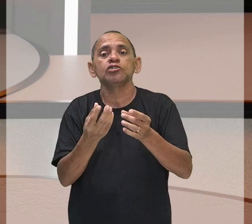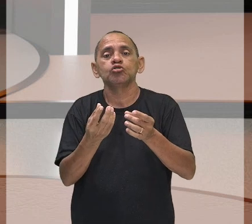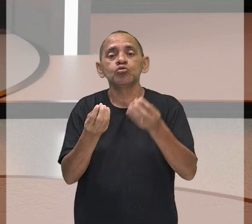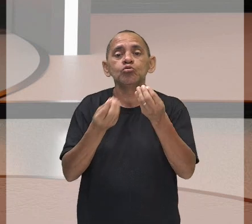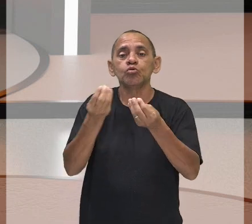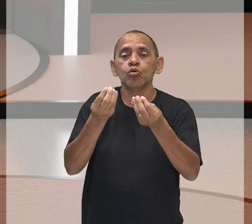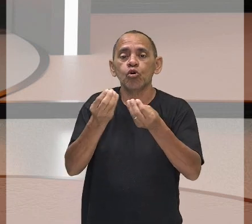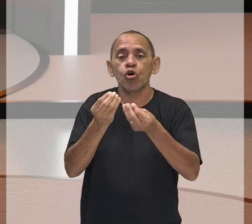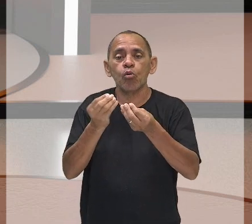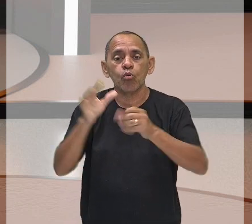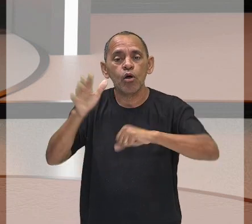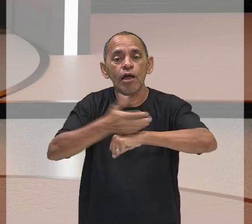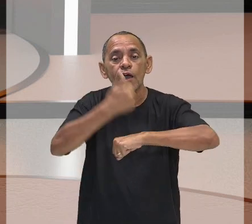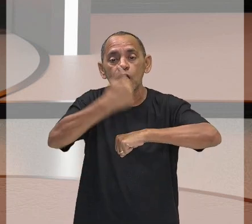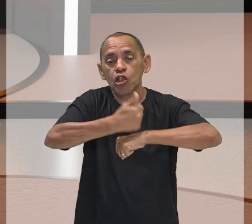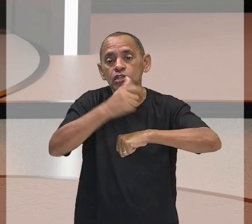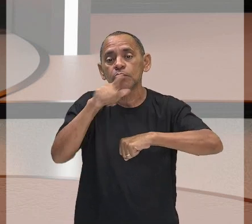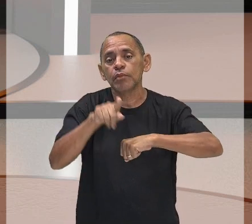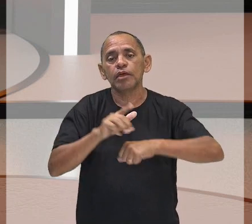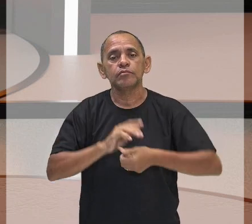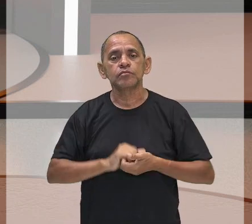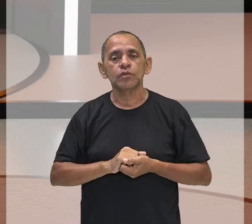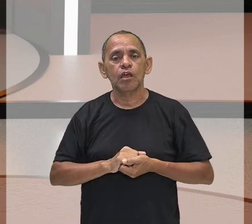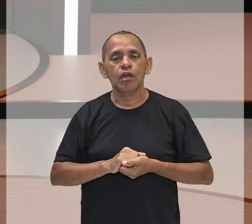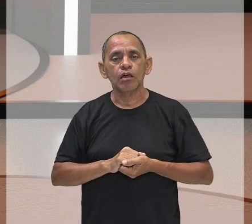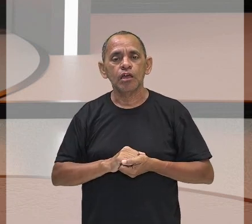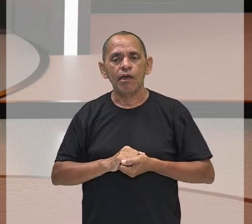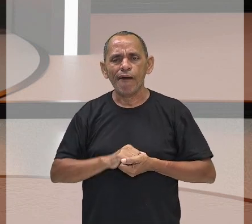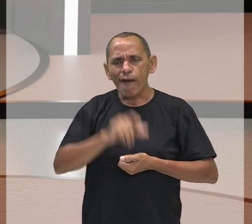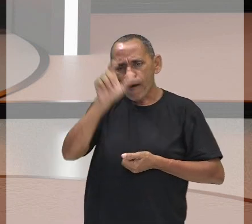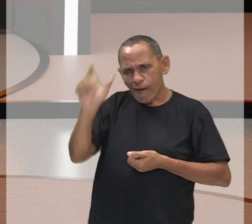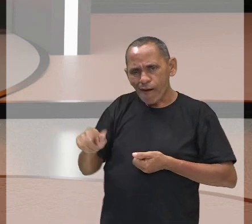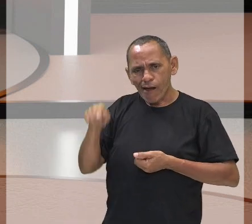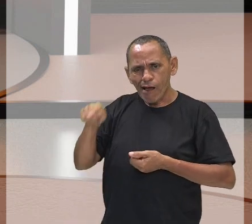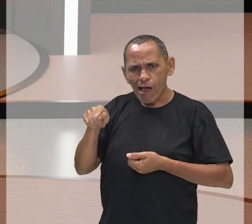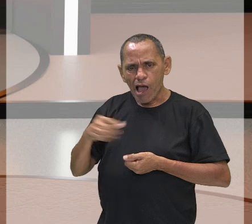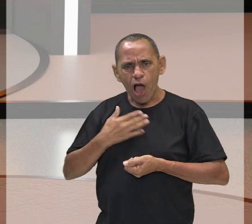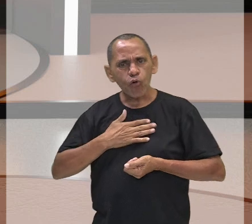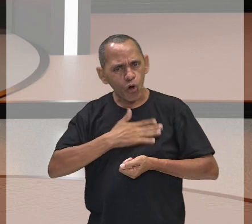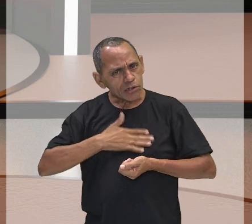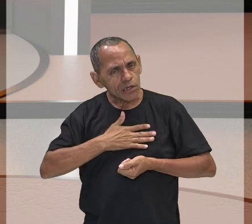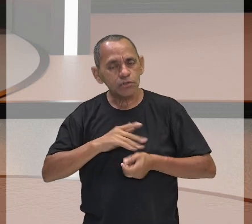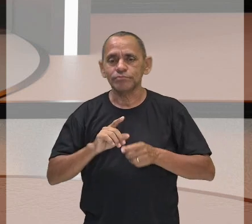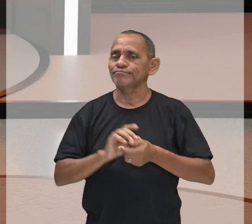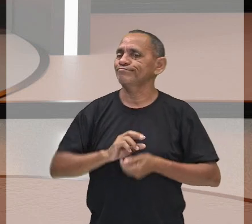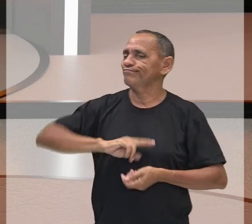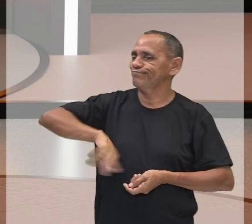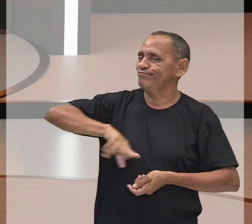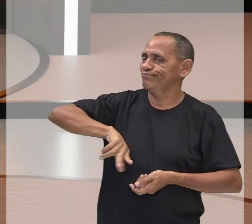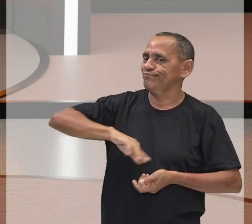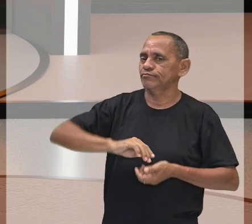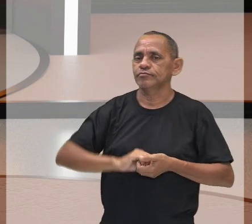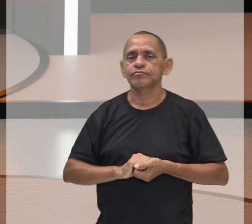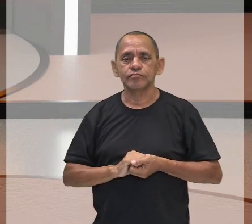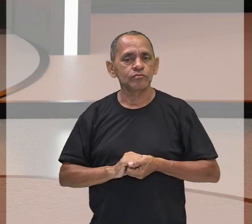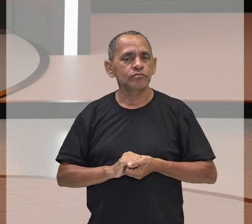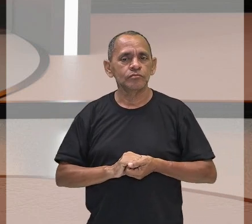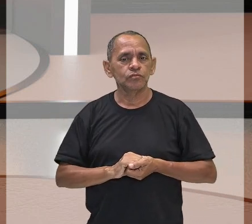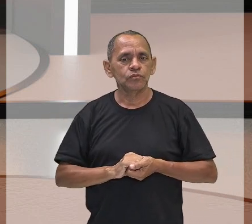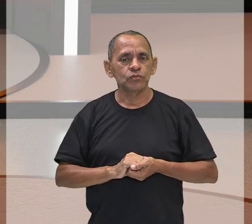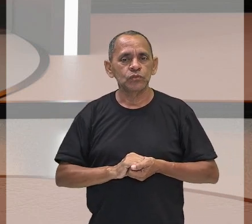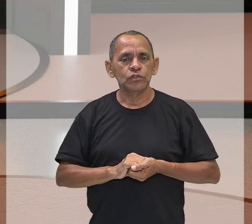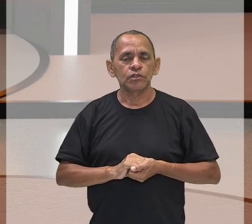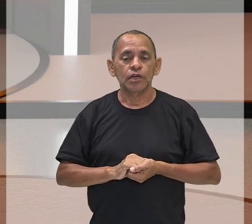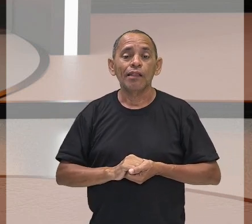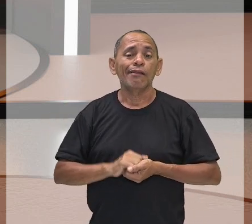agradando os burgueses portugueses, os fidalgos portugueses. A nobreza portuguesa não gostou de ver Lisboa perder